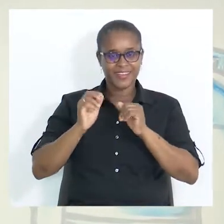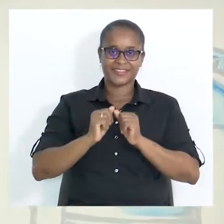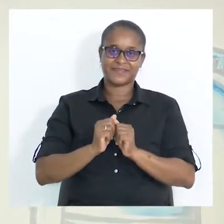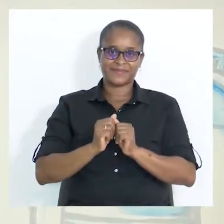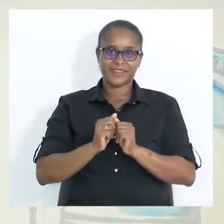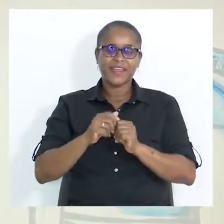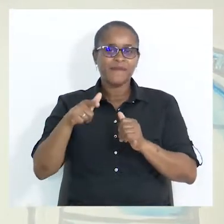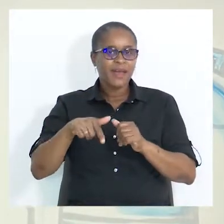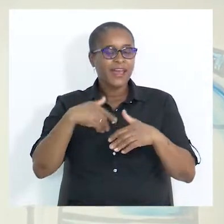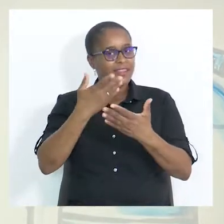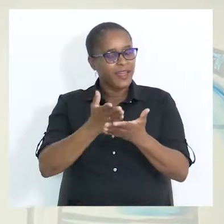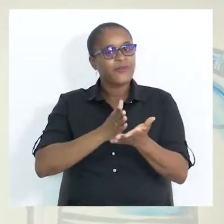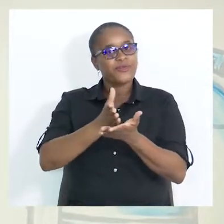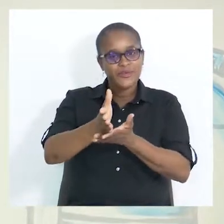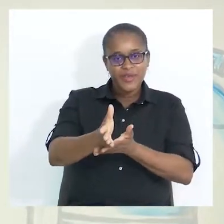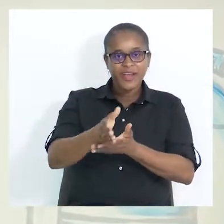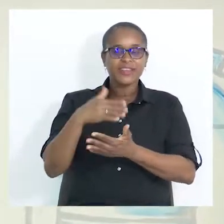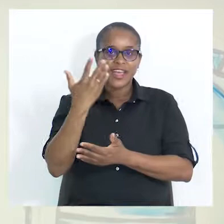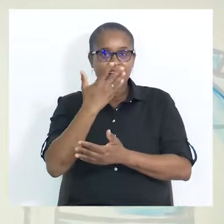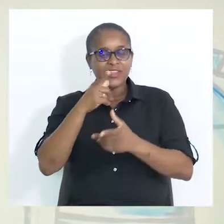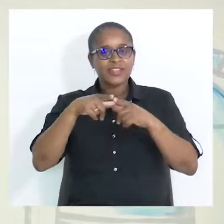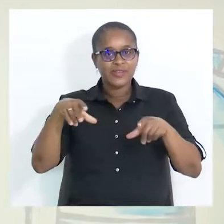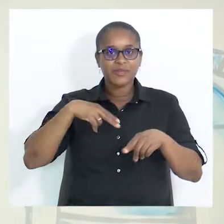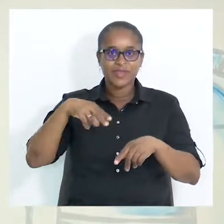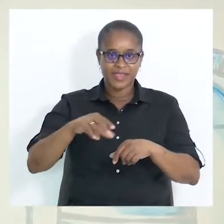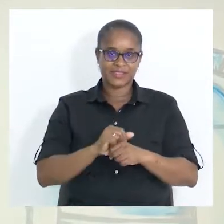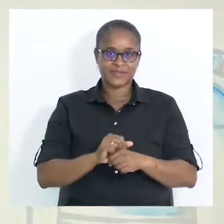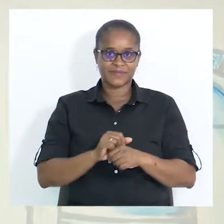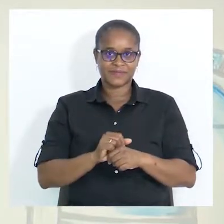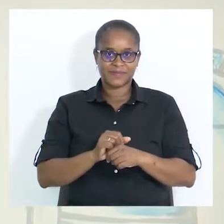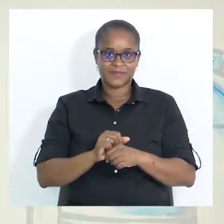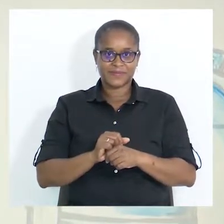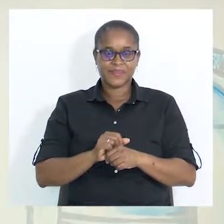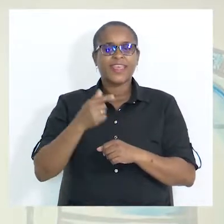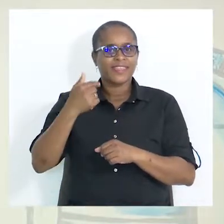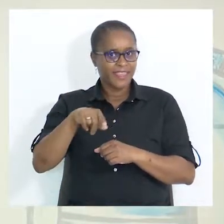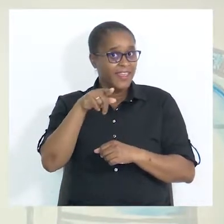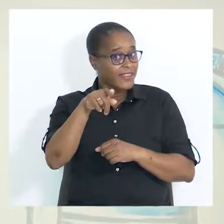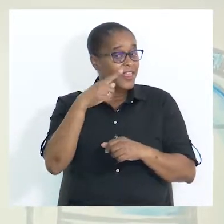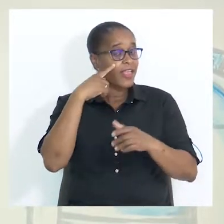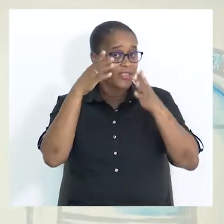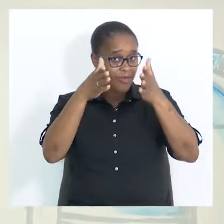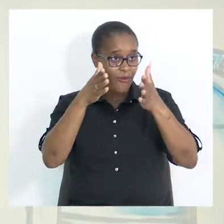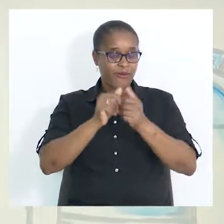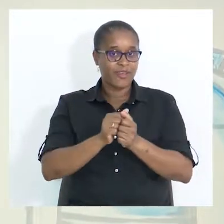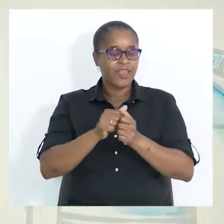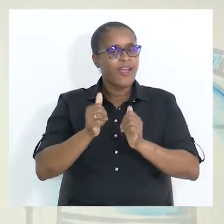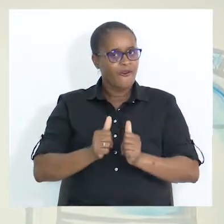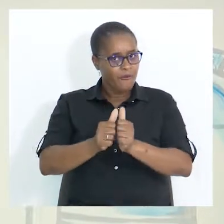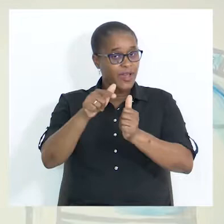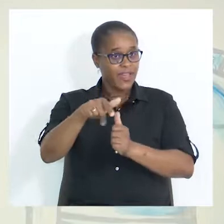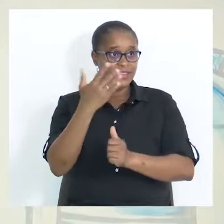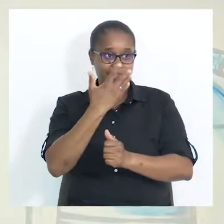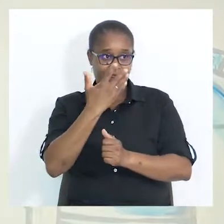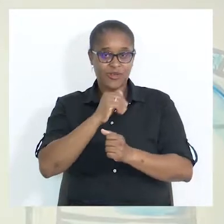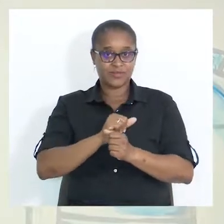Casa para darmos continuidade às nossas aulas de língua portuguesa. Tens que ter muita atenção e acompanhar